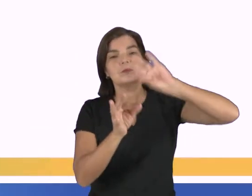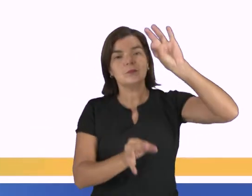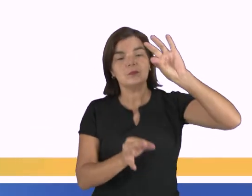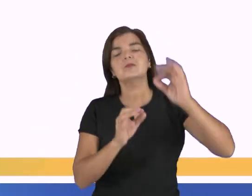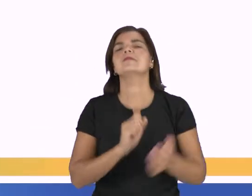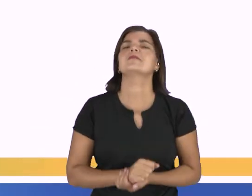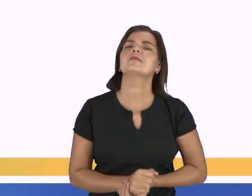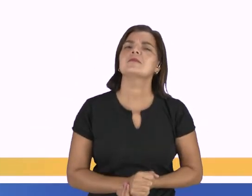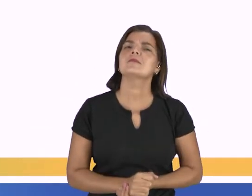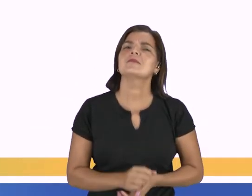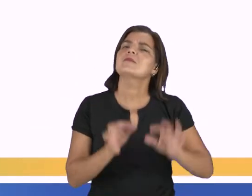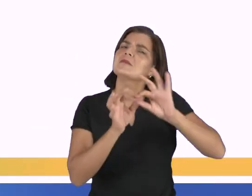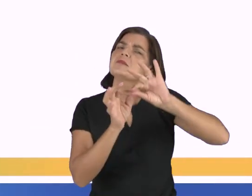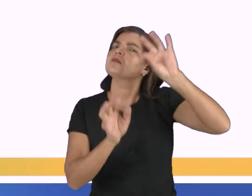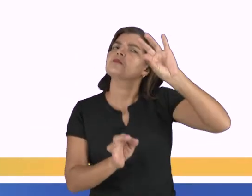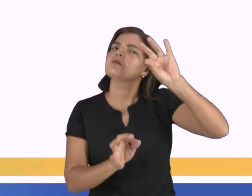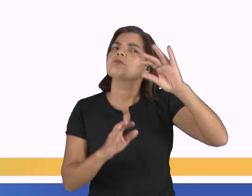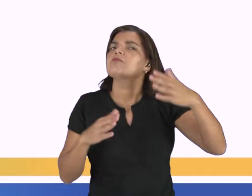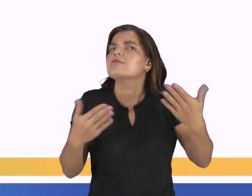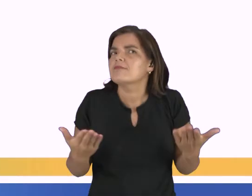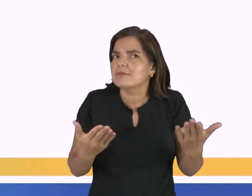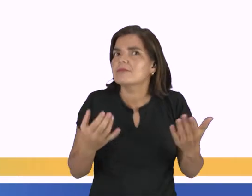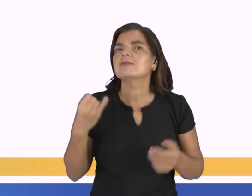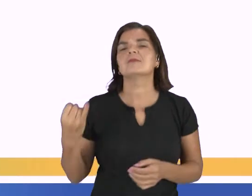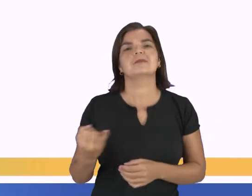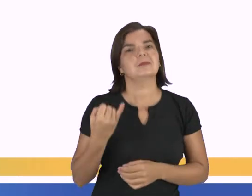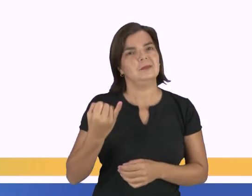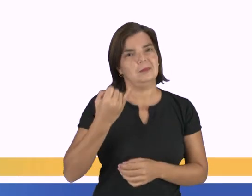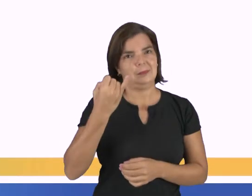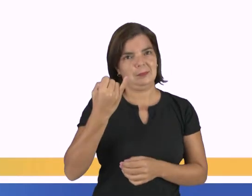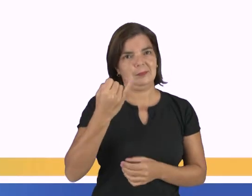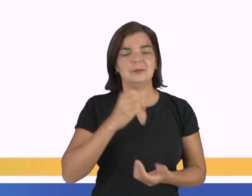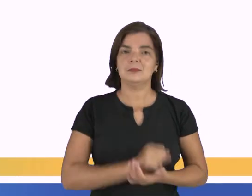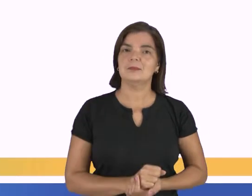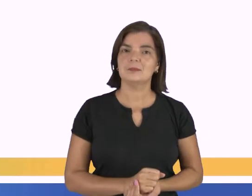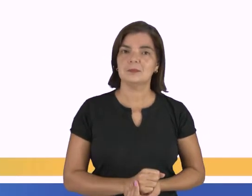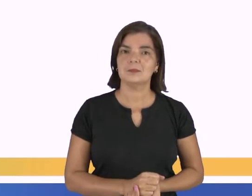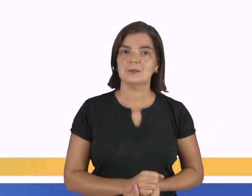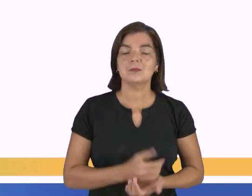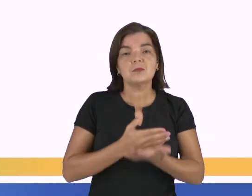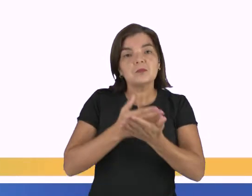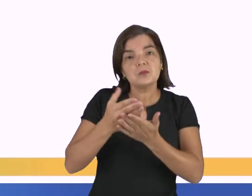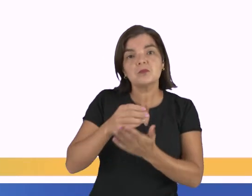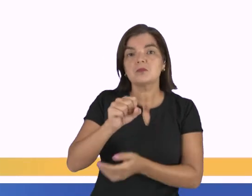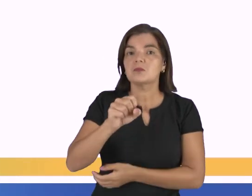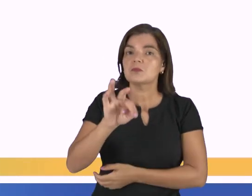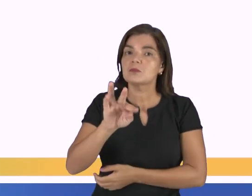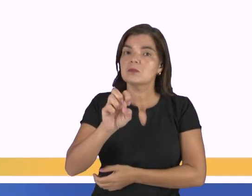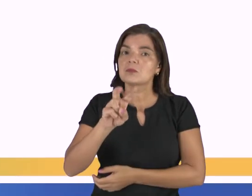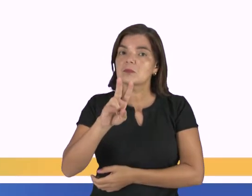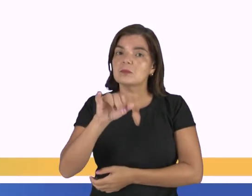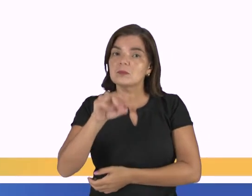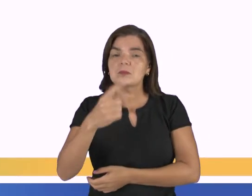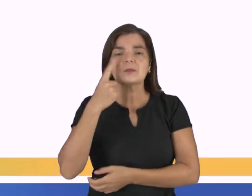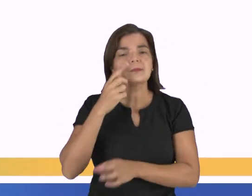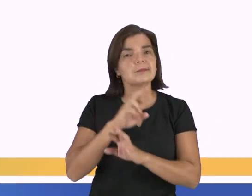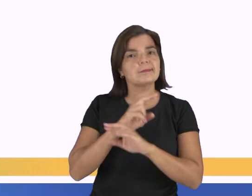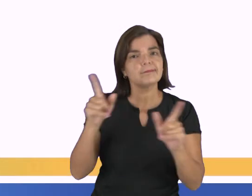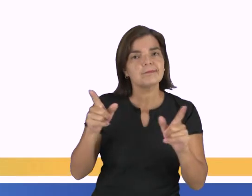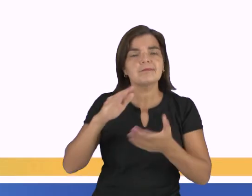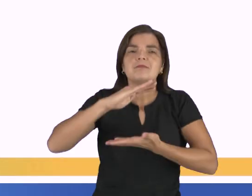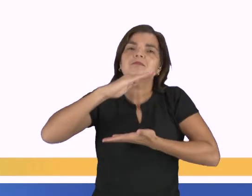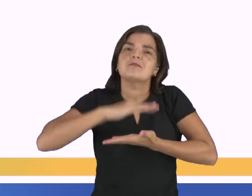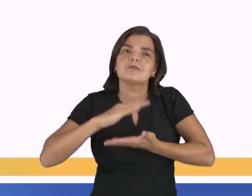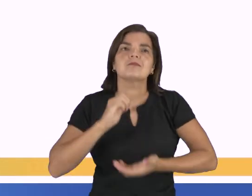dele. Agora, por que essa altura aí vai ser tão importante no princípio de Steve para determinar essa diferença de pressão?